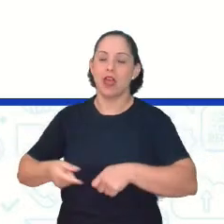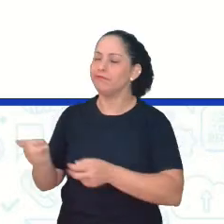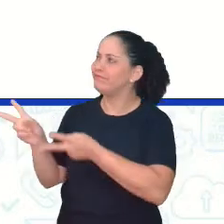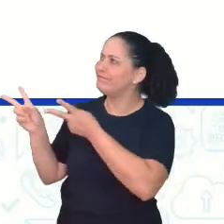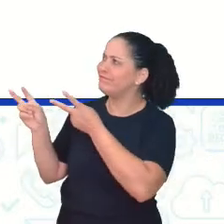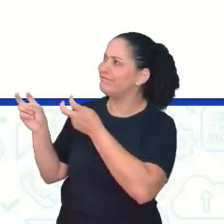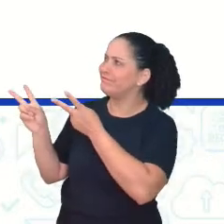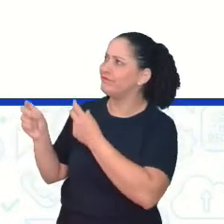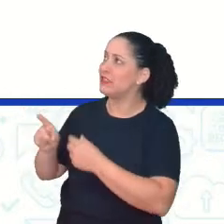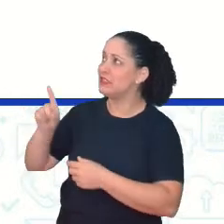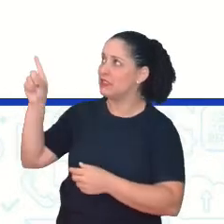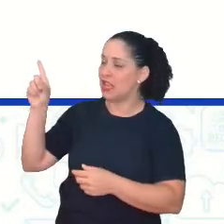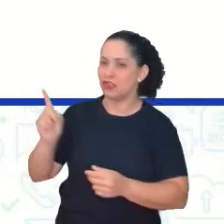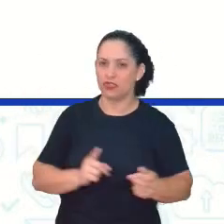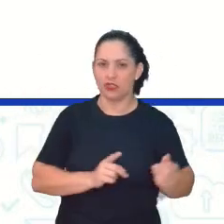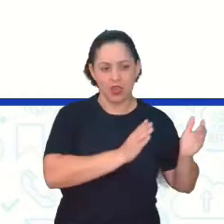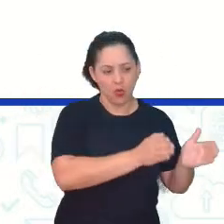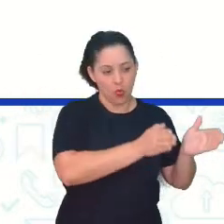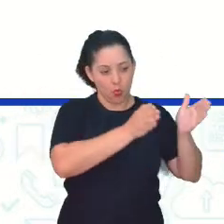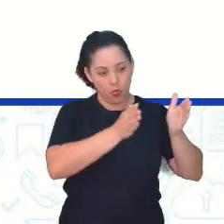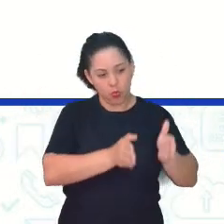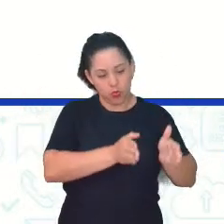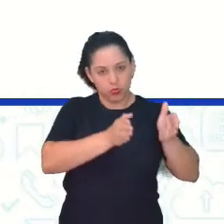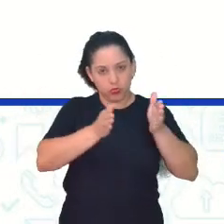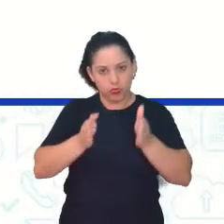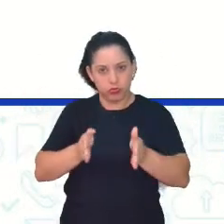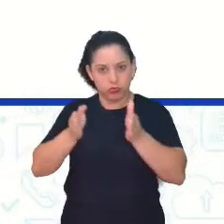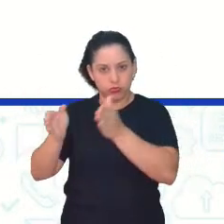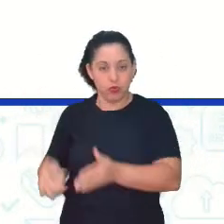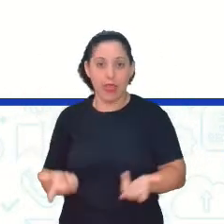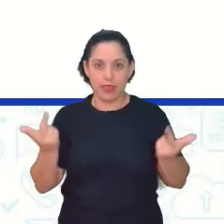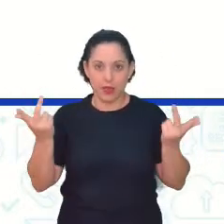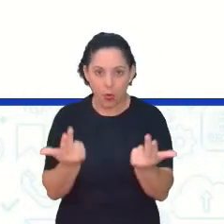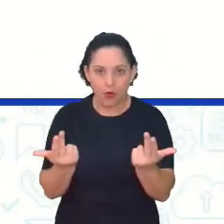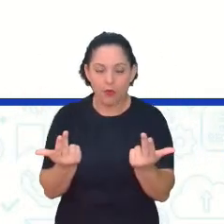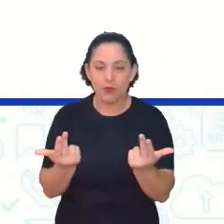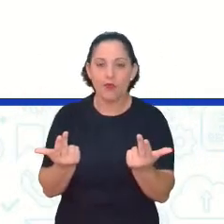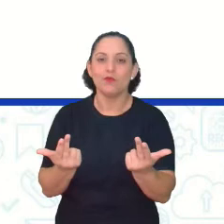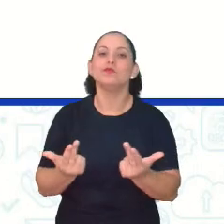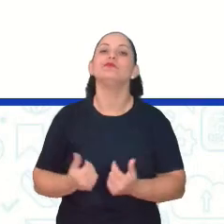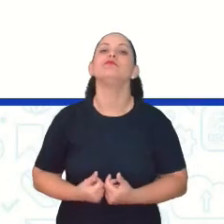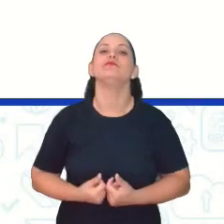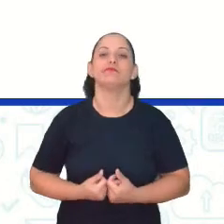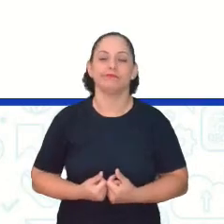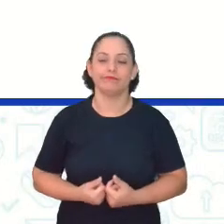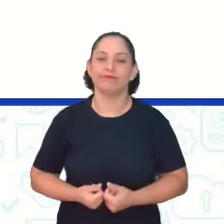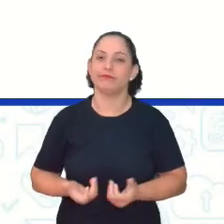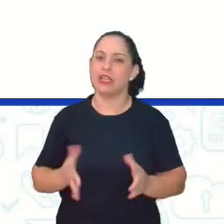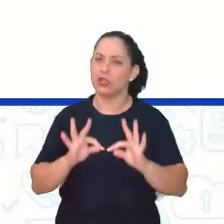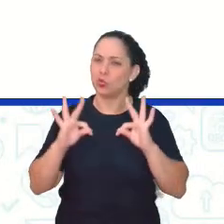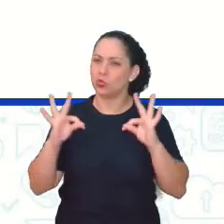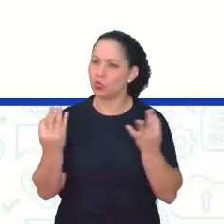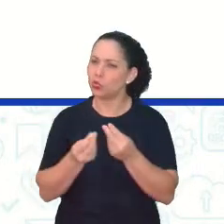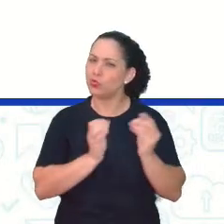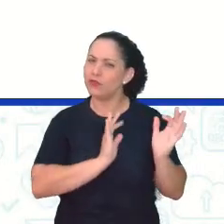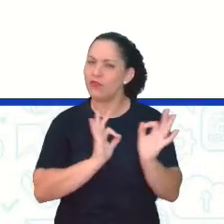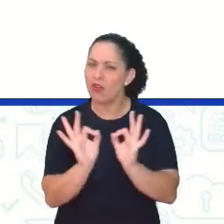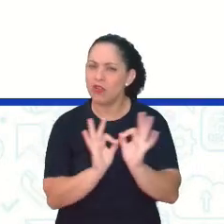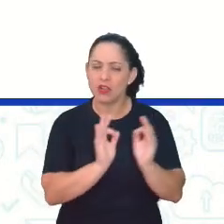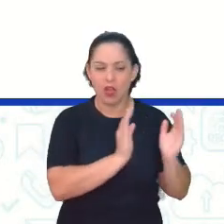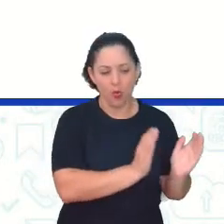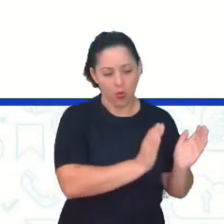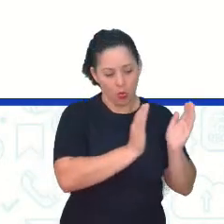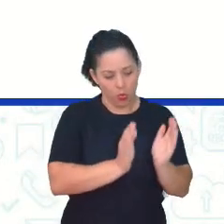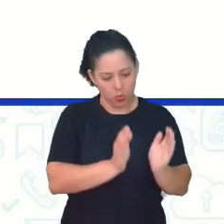se essas razões, elas são iguais, tá? Em todas as que a gente for formar aí, tá bom?